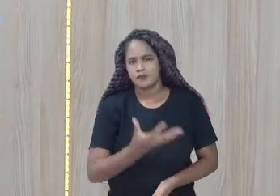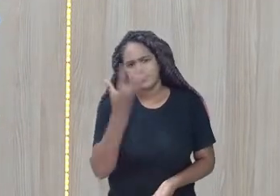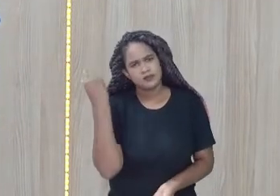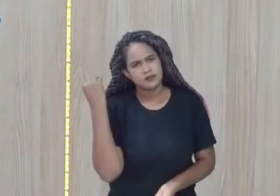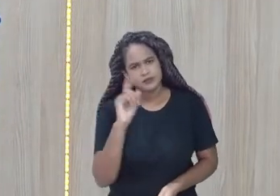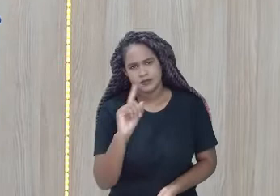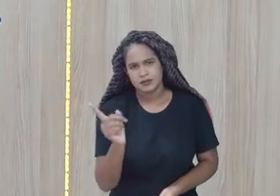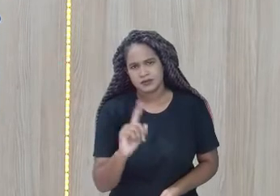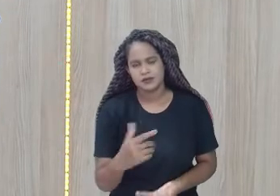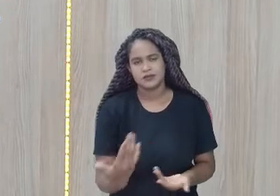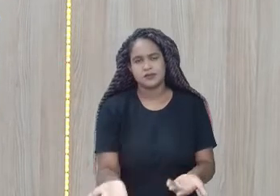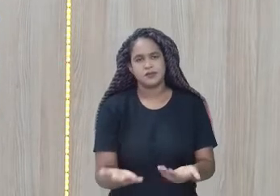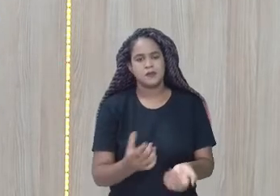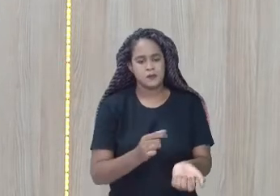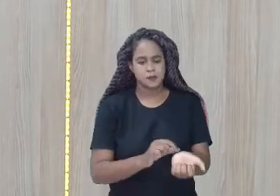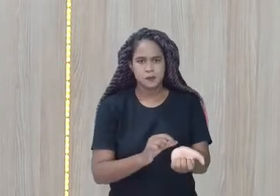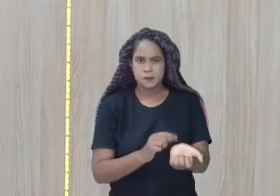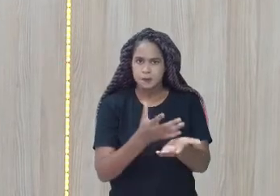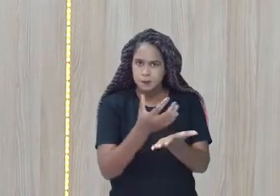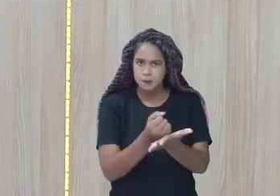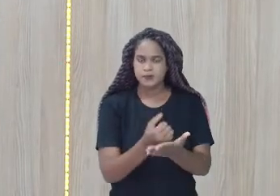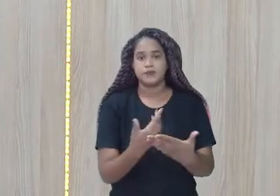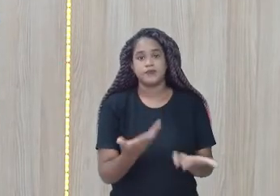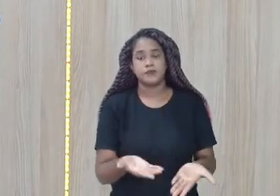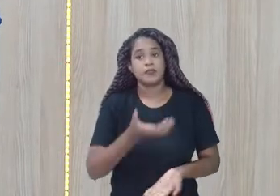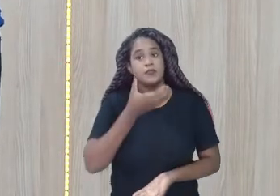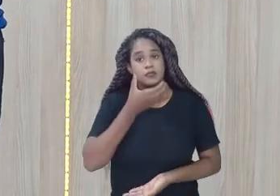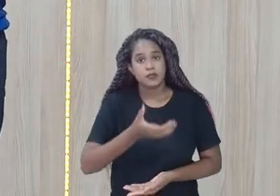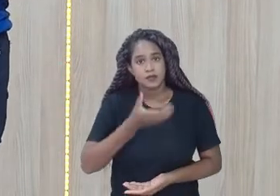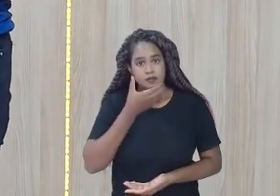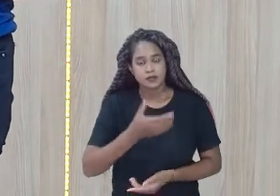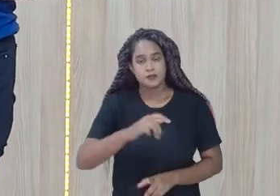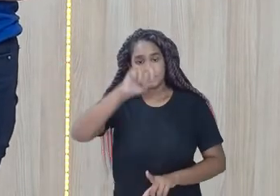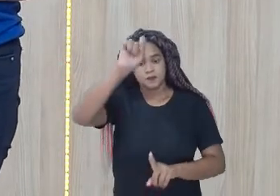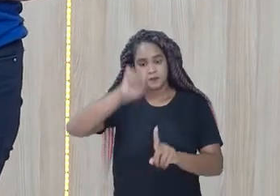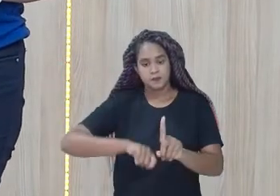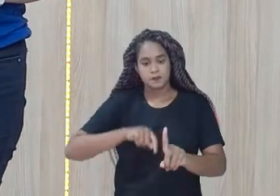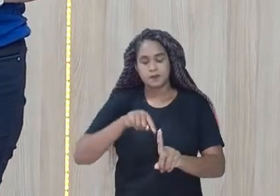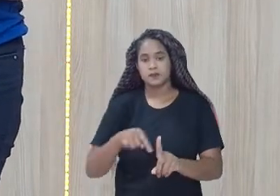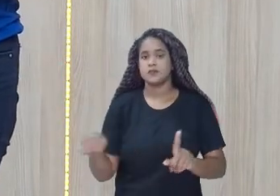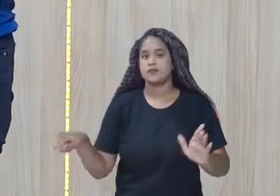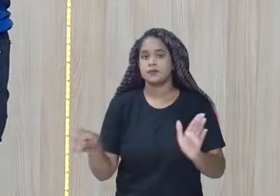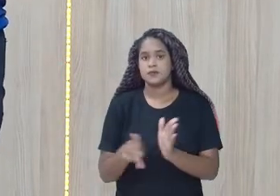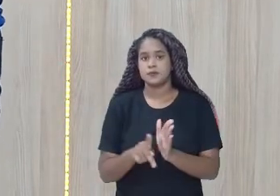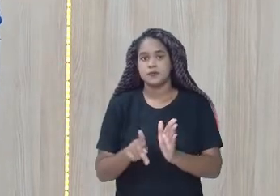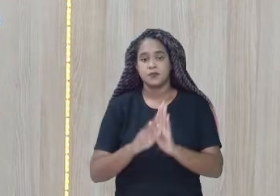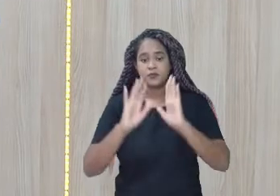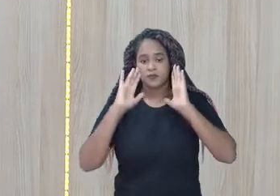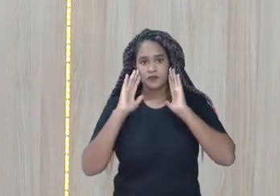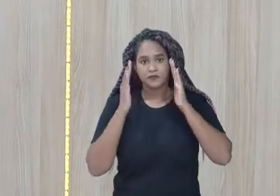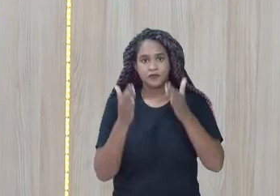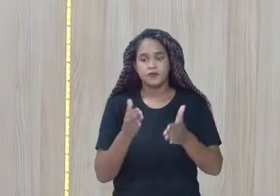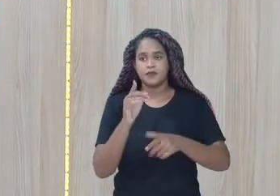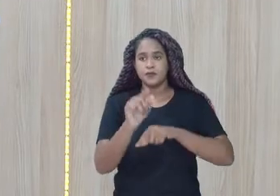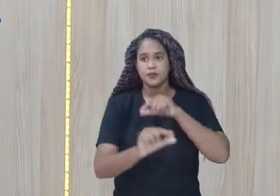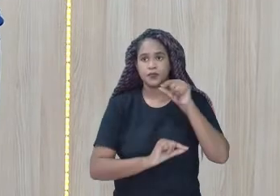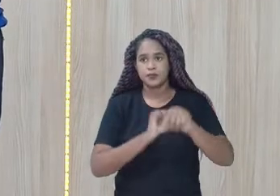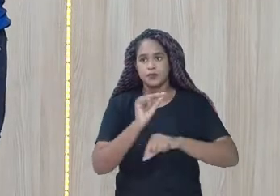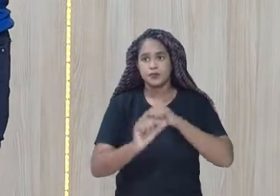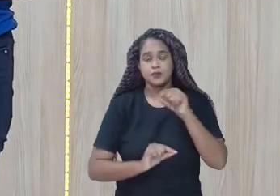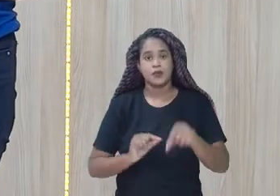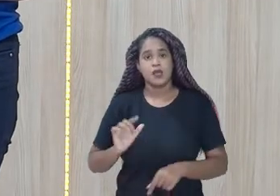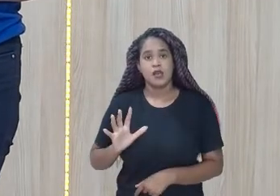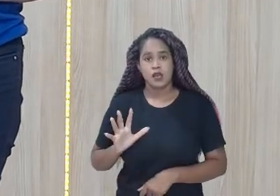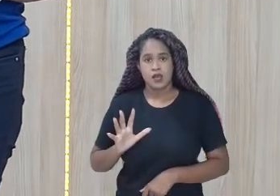o nosso aplicativo. Então, dezembro também é o mês que é dedicado também ao câncer